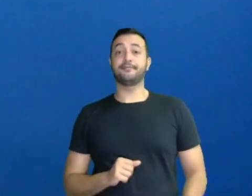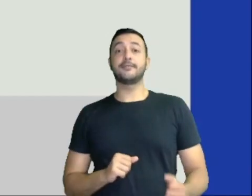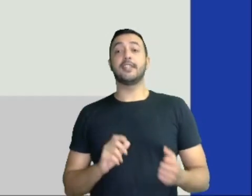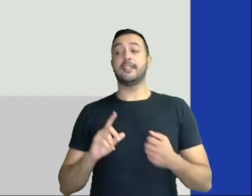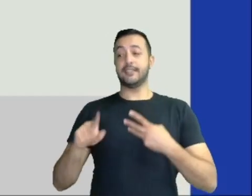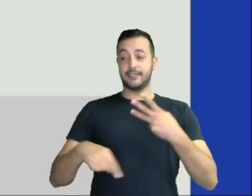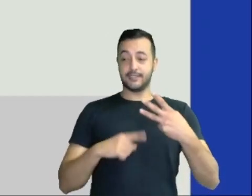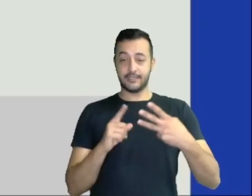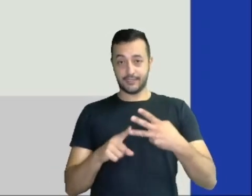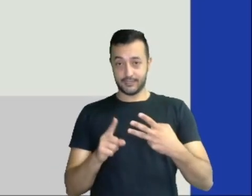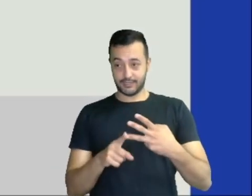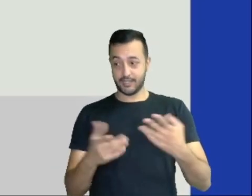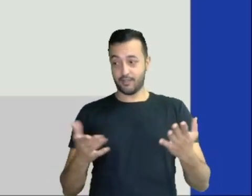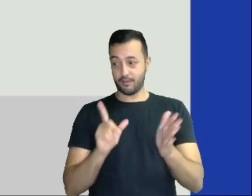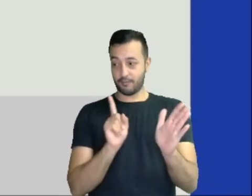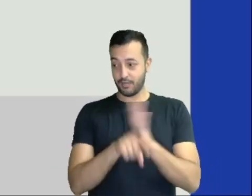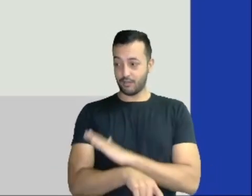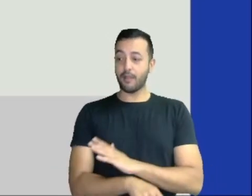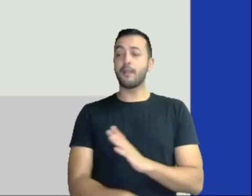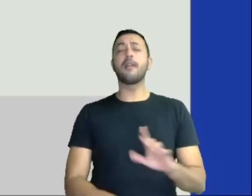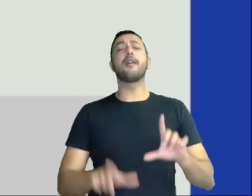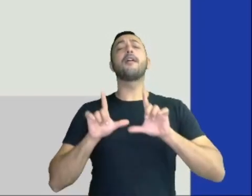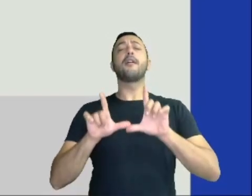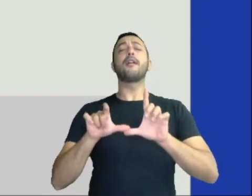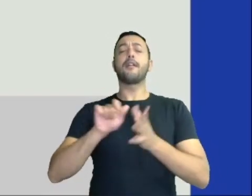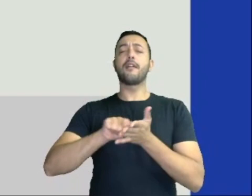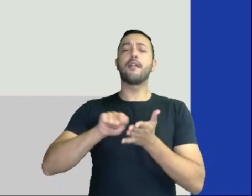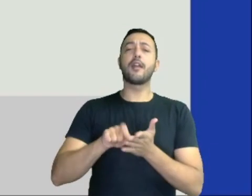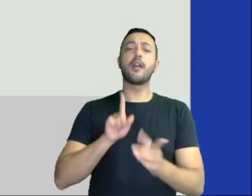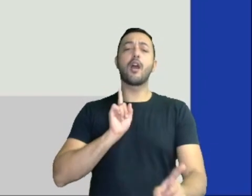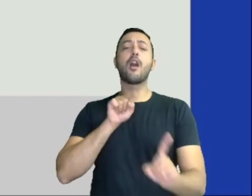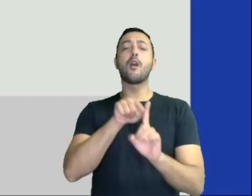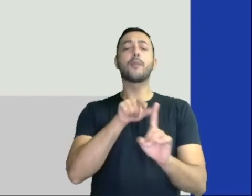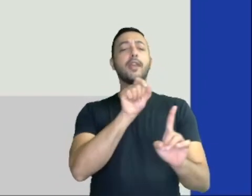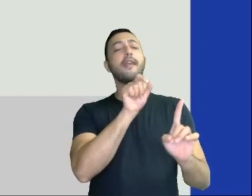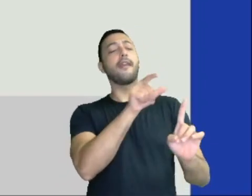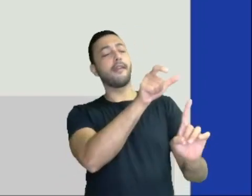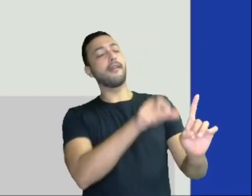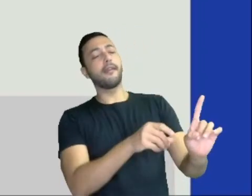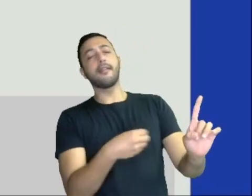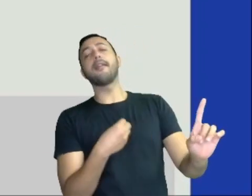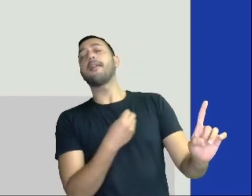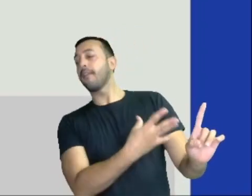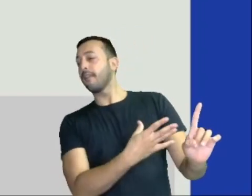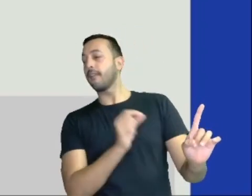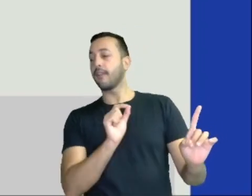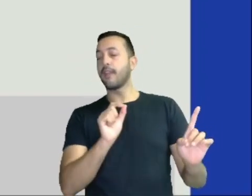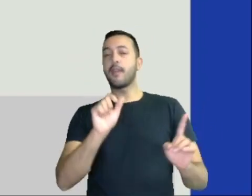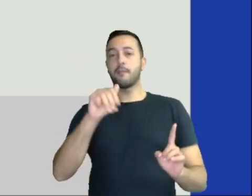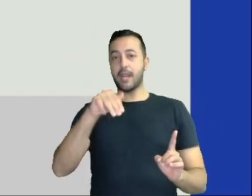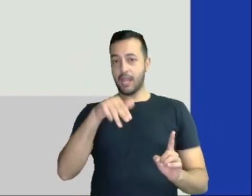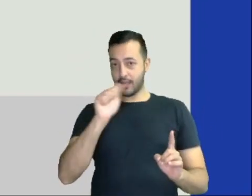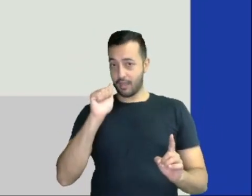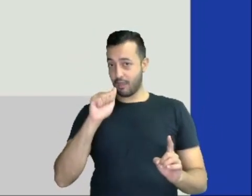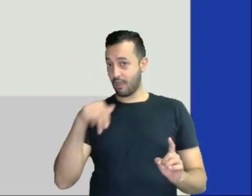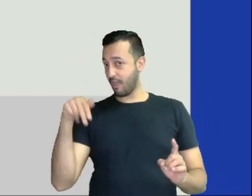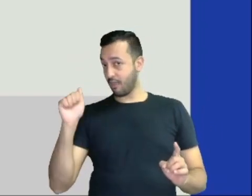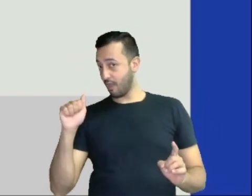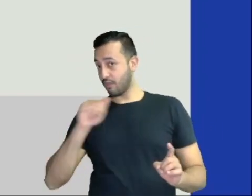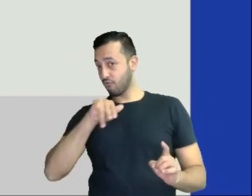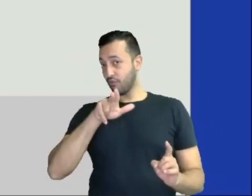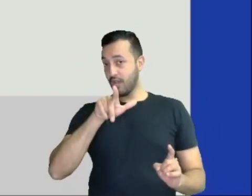terceira questão para quem foi que esse bilhete foi escrito para Mariana Ana